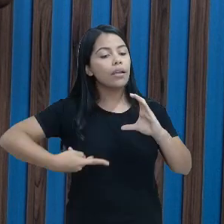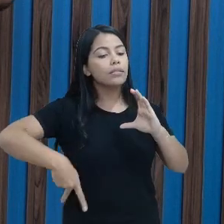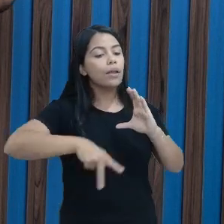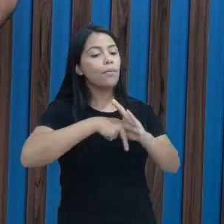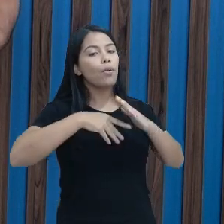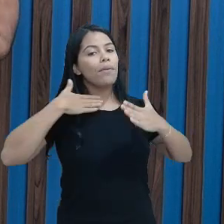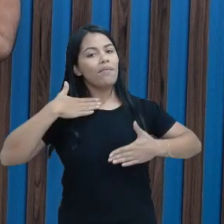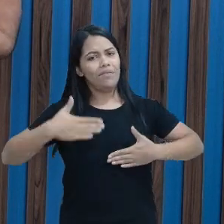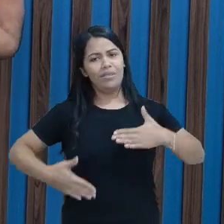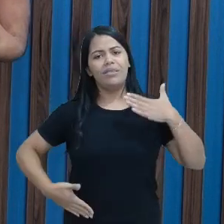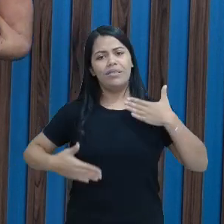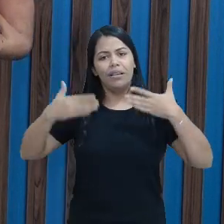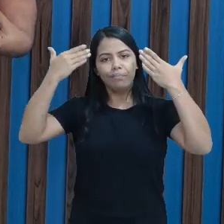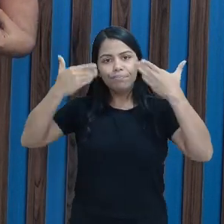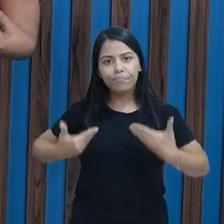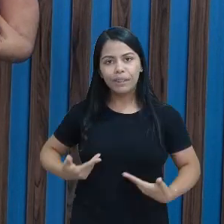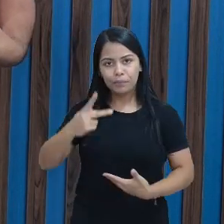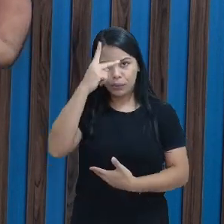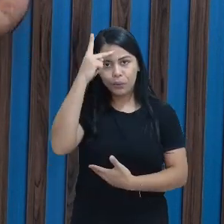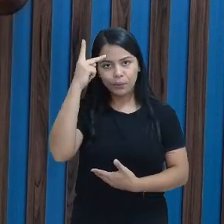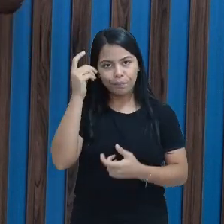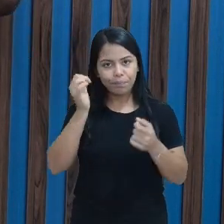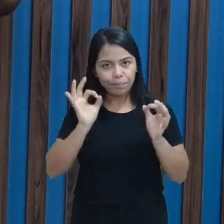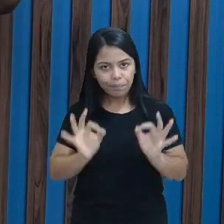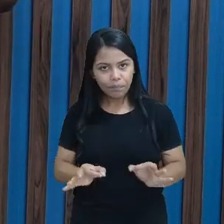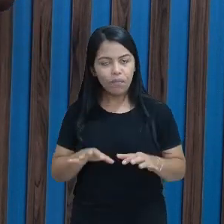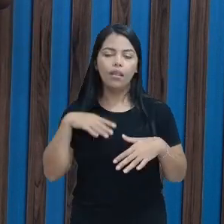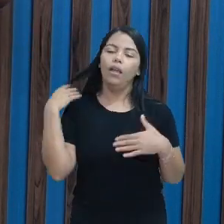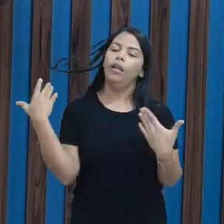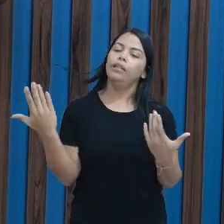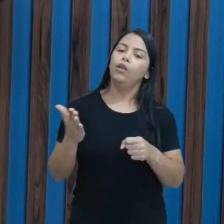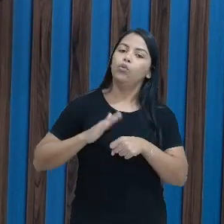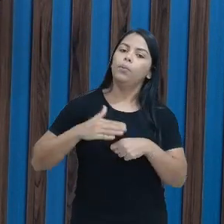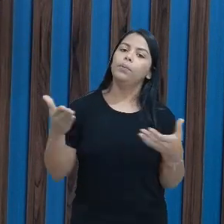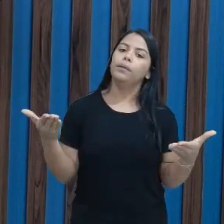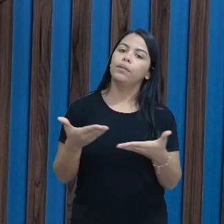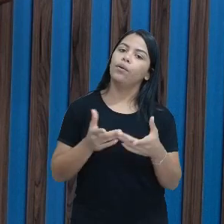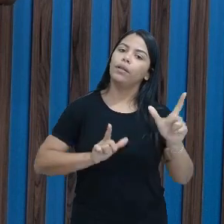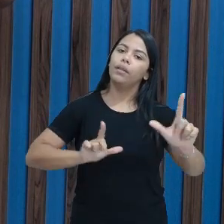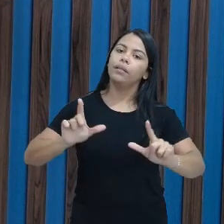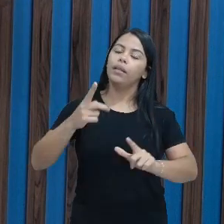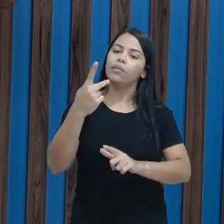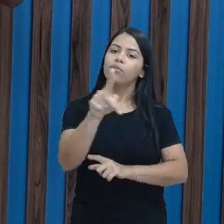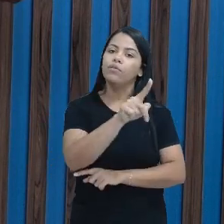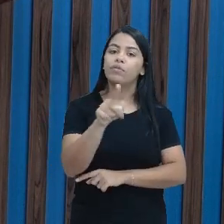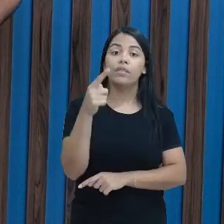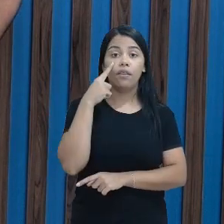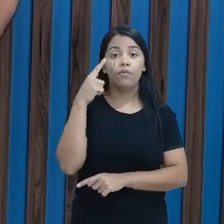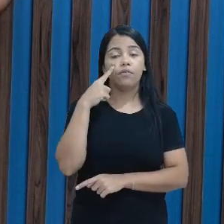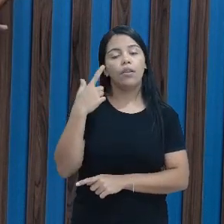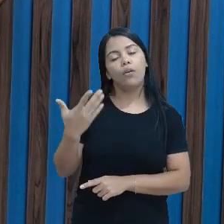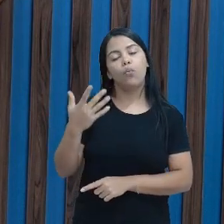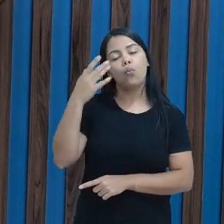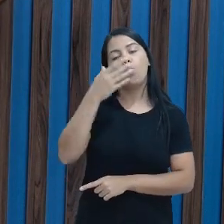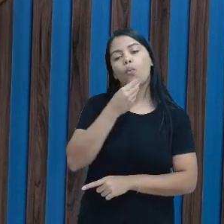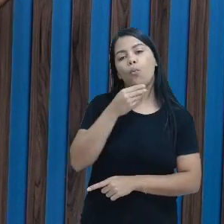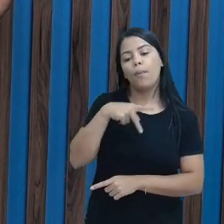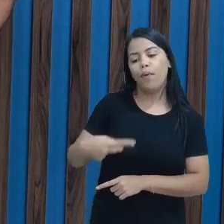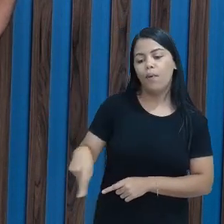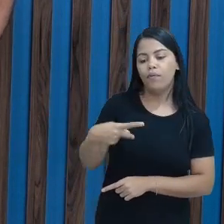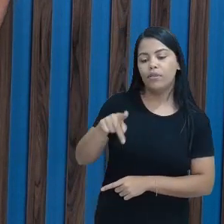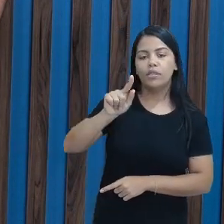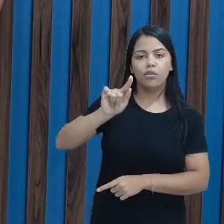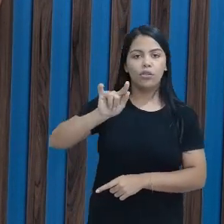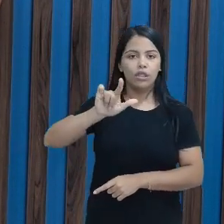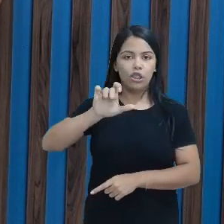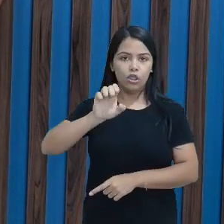características físicas da pessoa. Nesse momento aqui na sua tela, você vê o professor Gilson